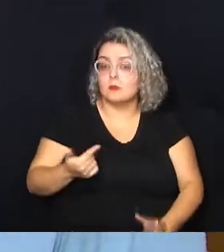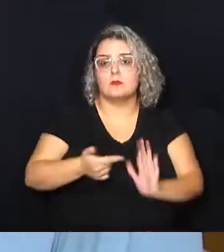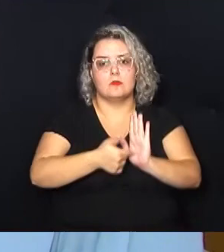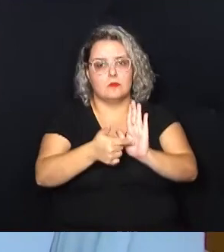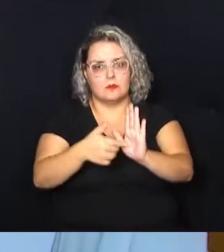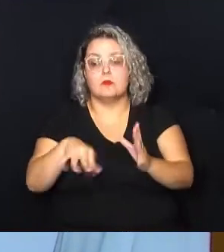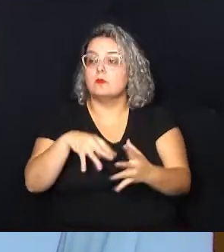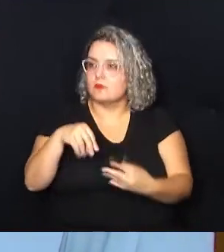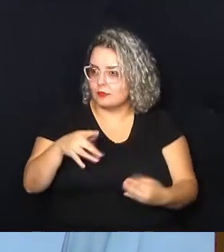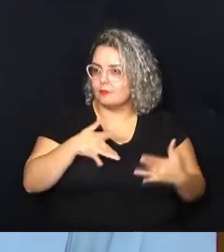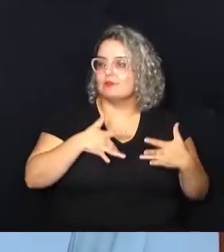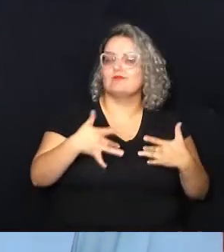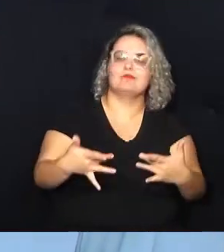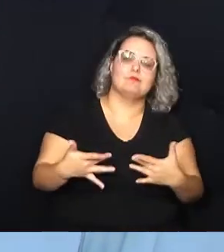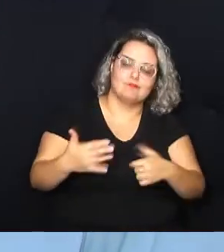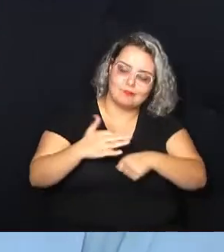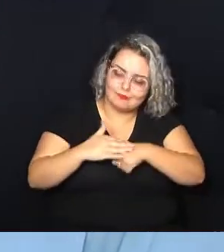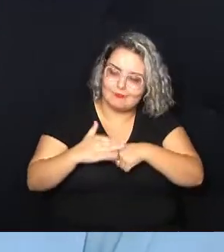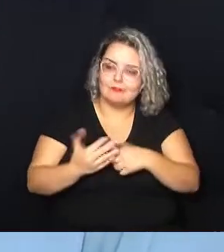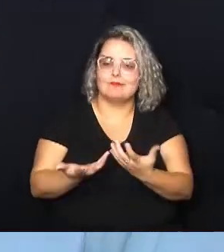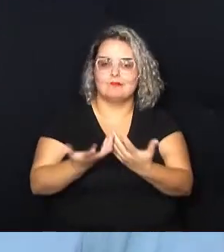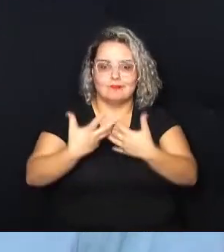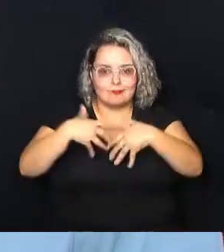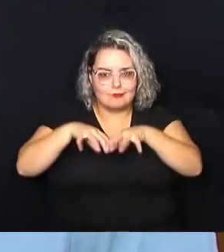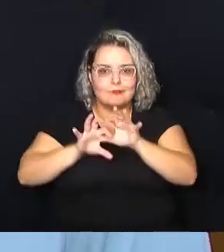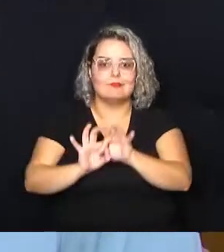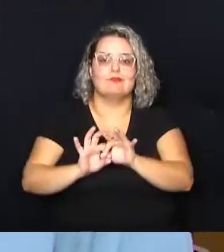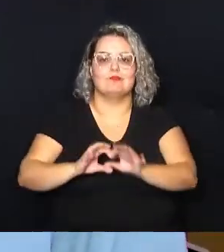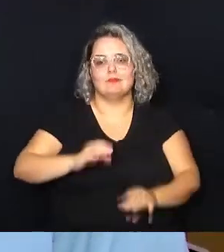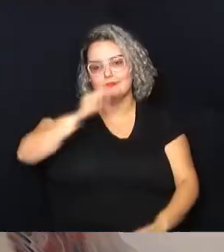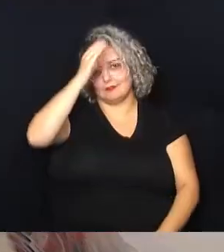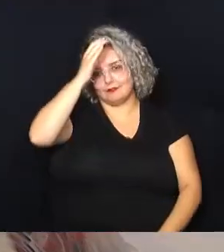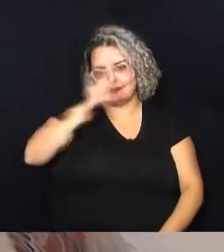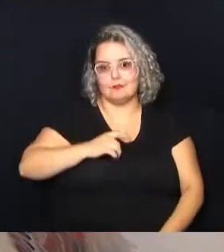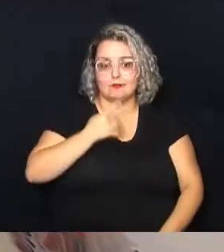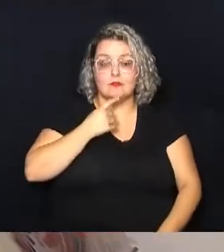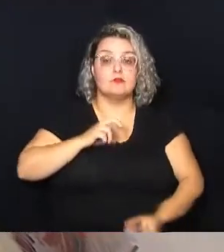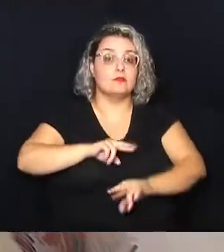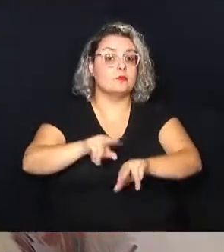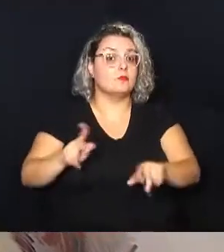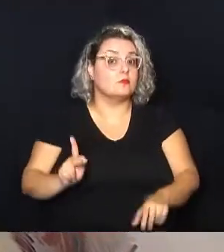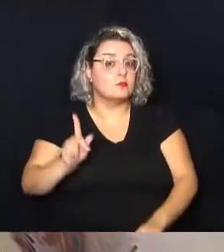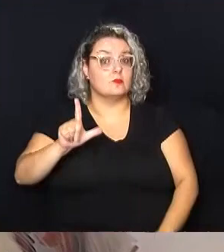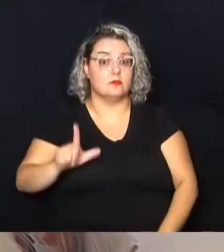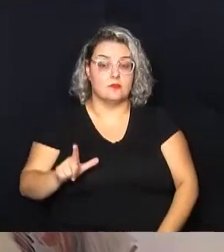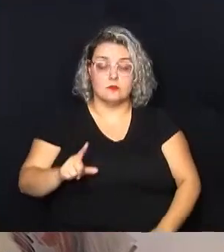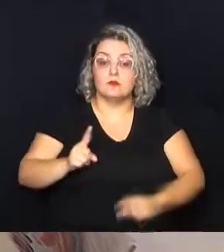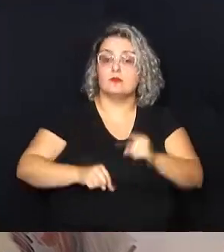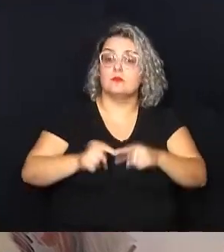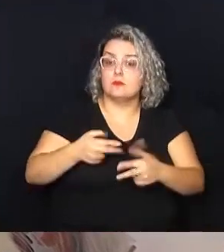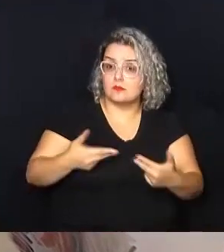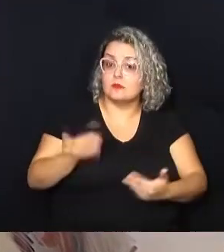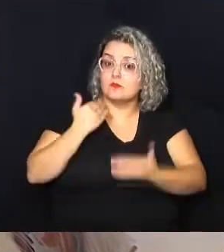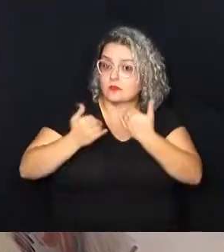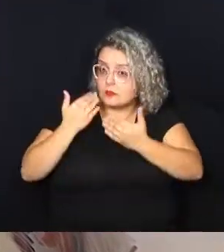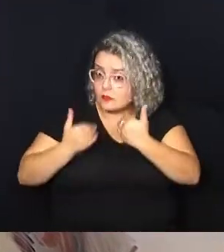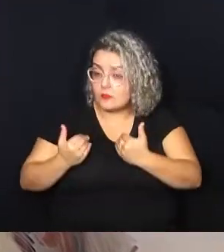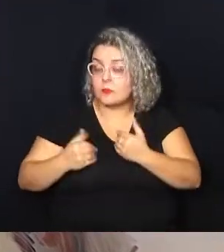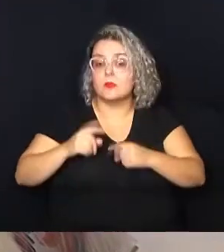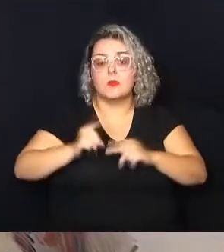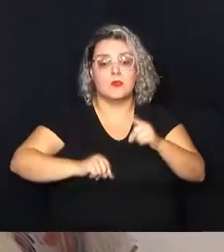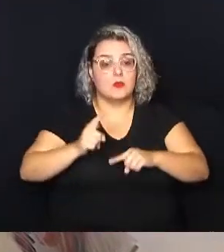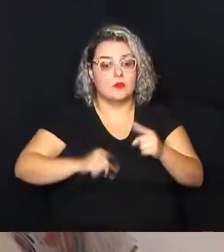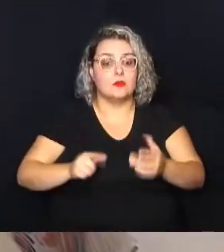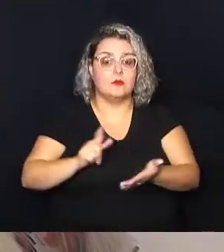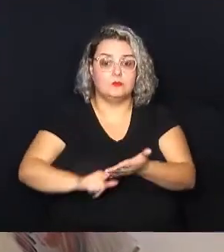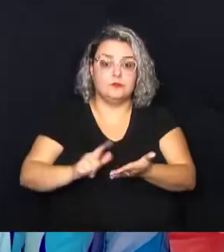demonstra o espírito de generosidade de solidariedade do campineiro e números de produtos do gênero alimentício